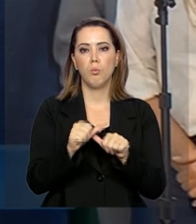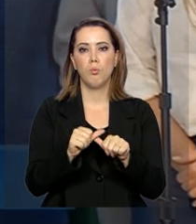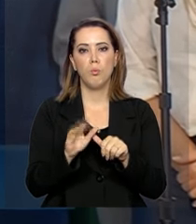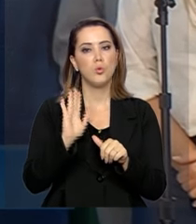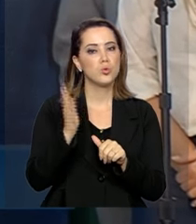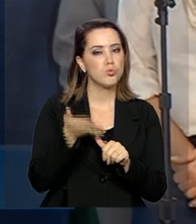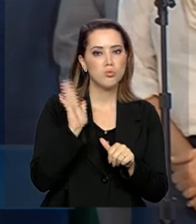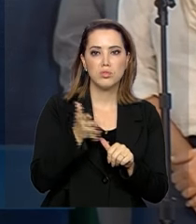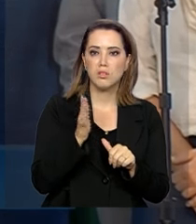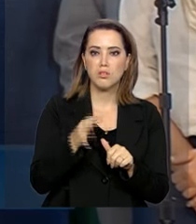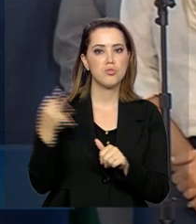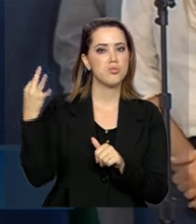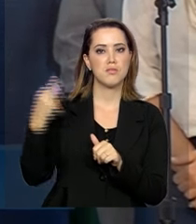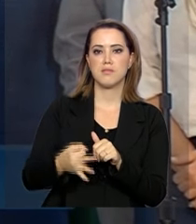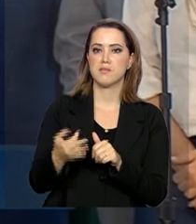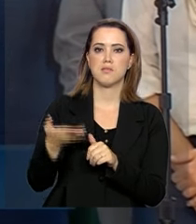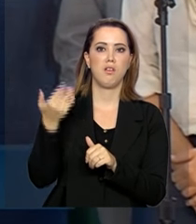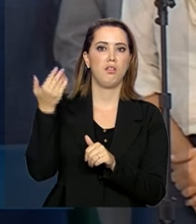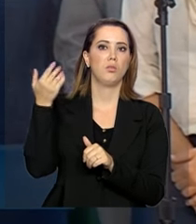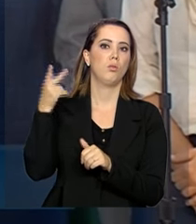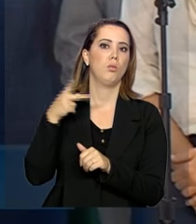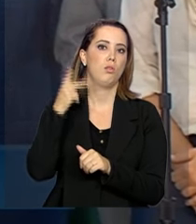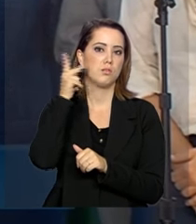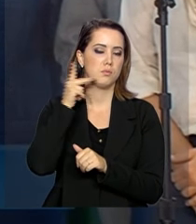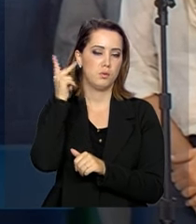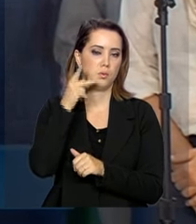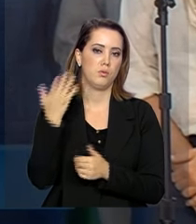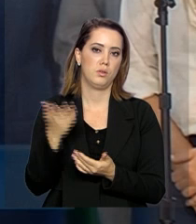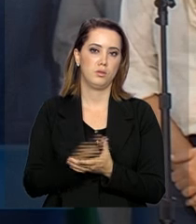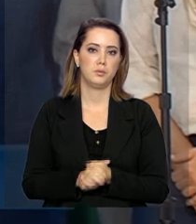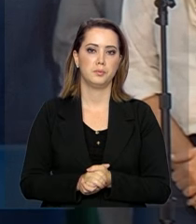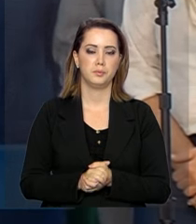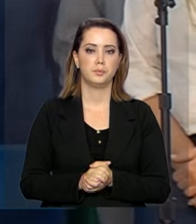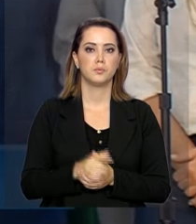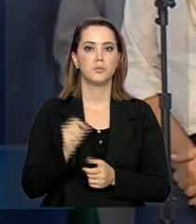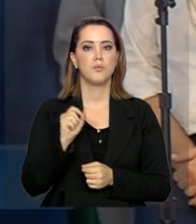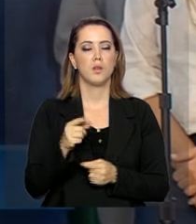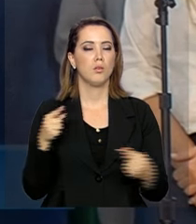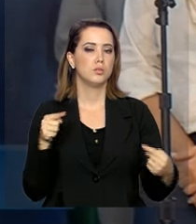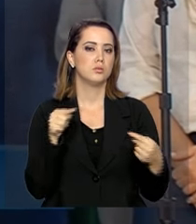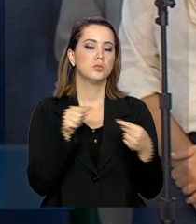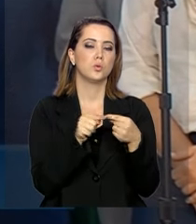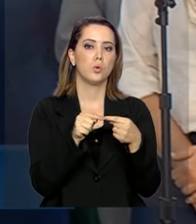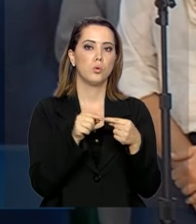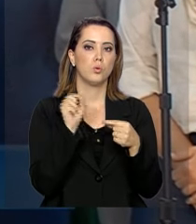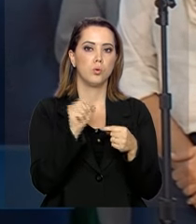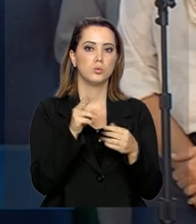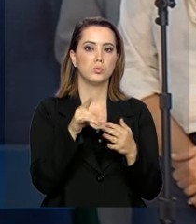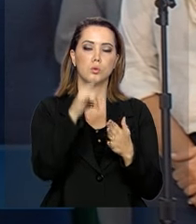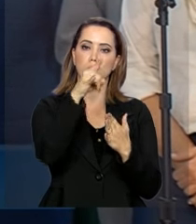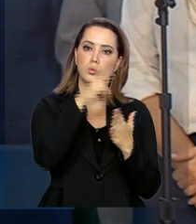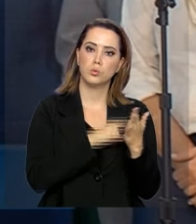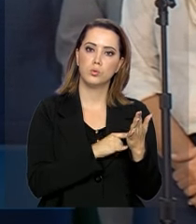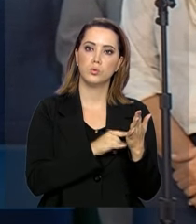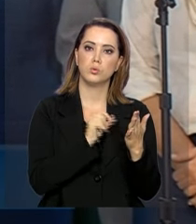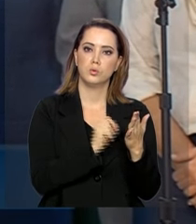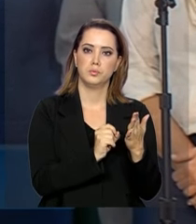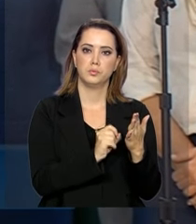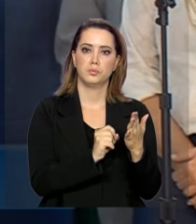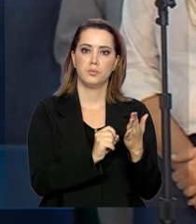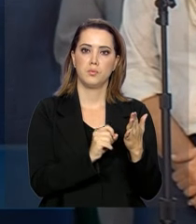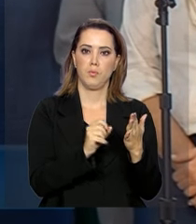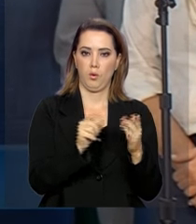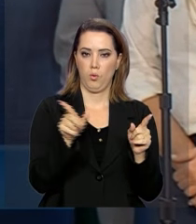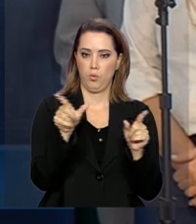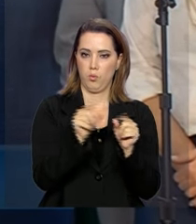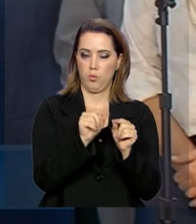compreensão firmada pelo senhor procurador-geral, com base em documentos das atas